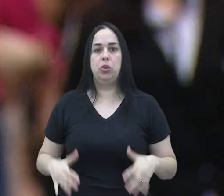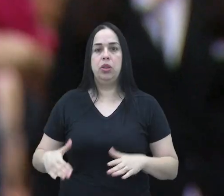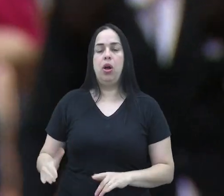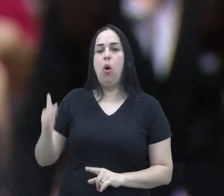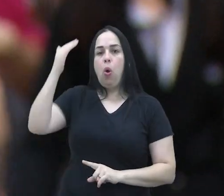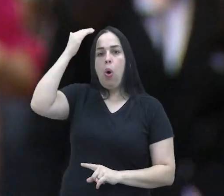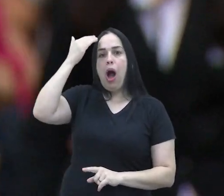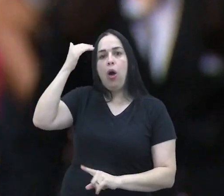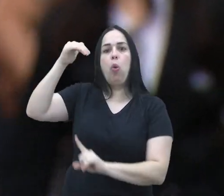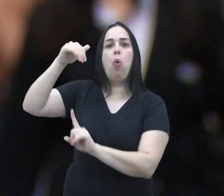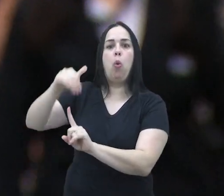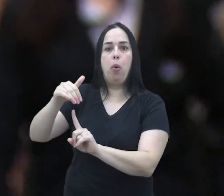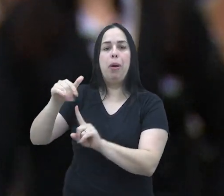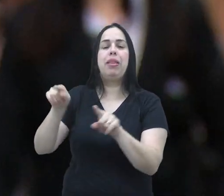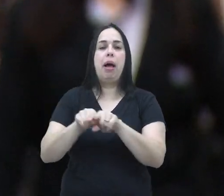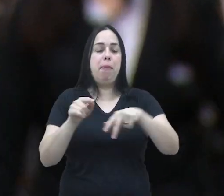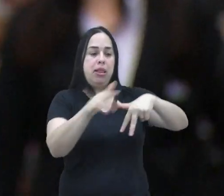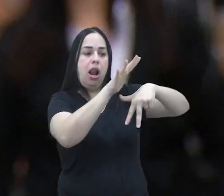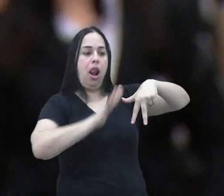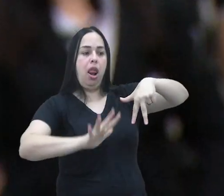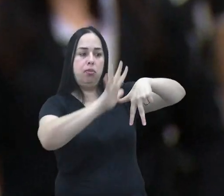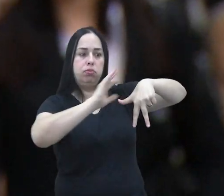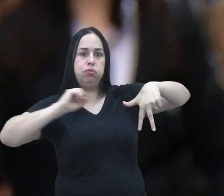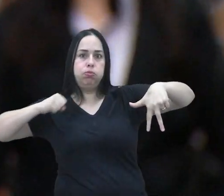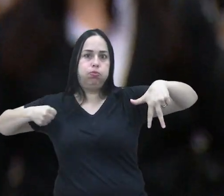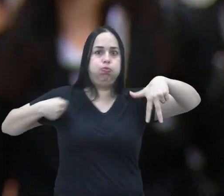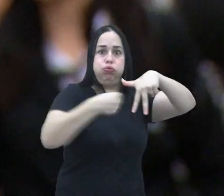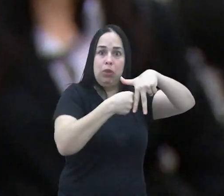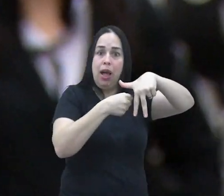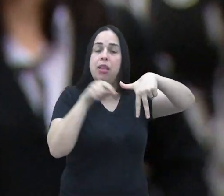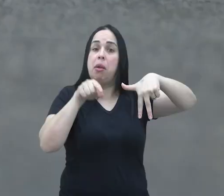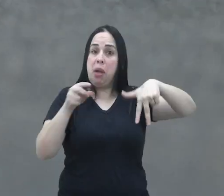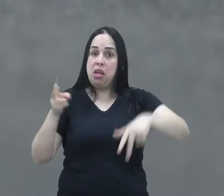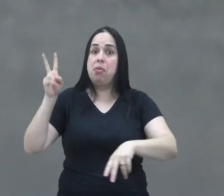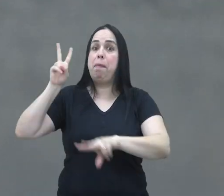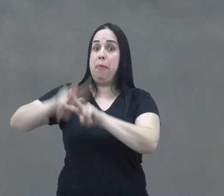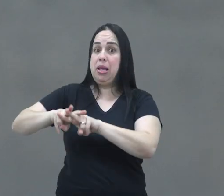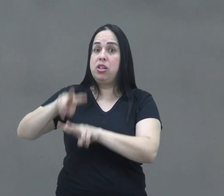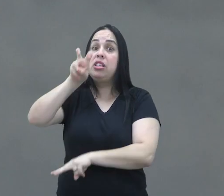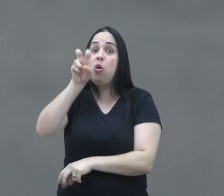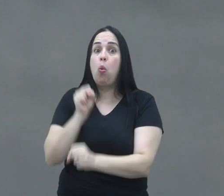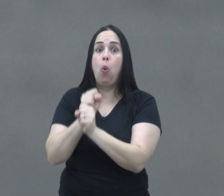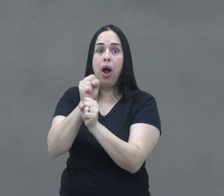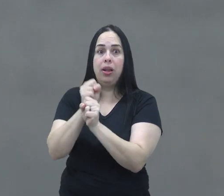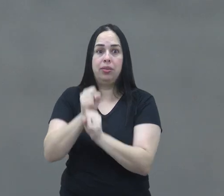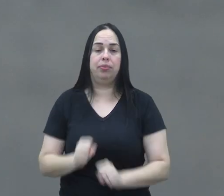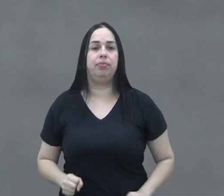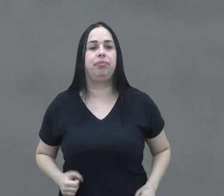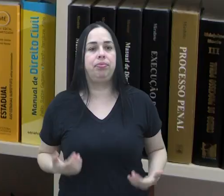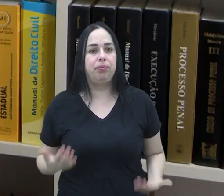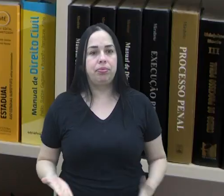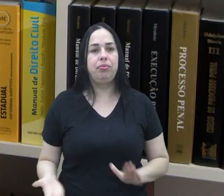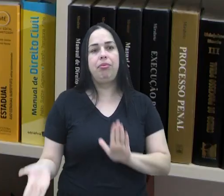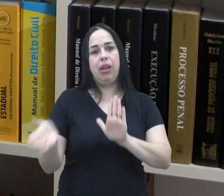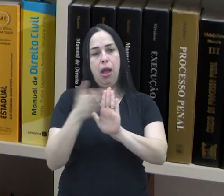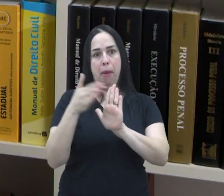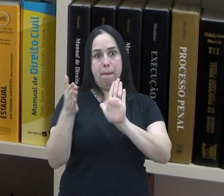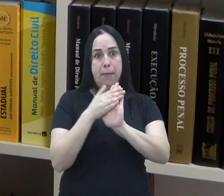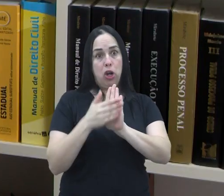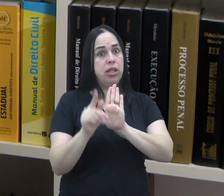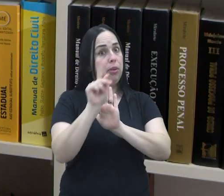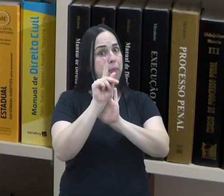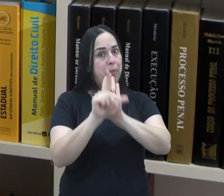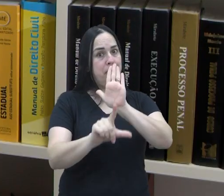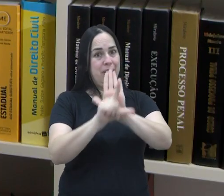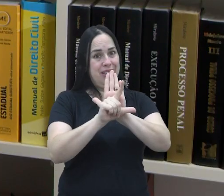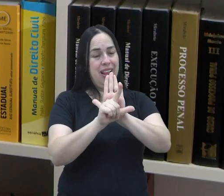hediondos. A condenação por lesão corporal também ficou mais rigorosa, podendo levar a 5 anos de detenção. Ele é uma